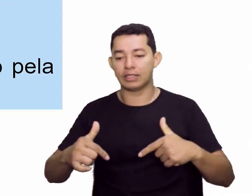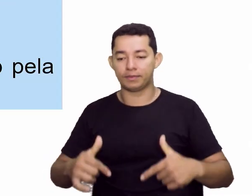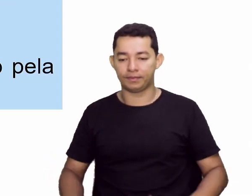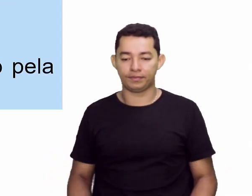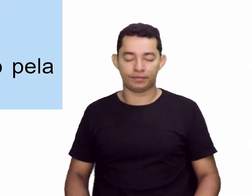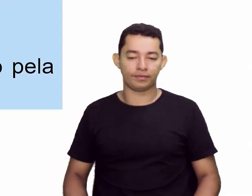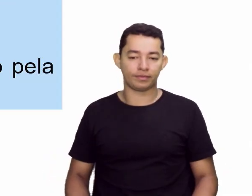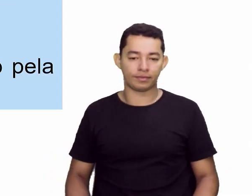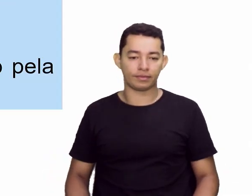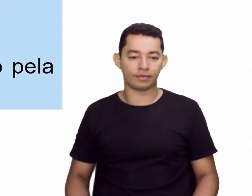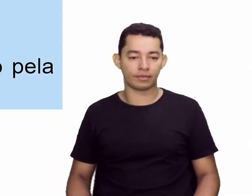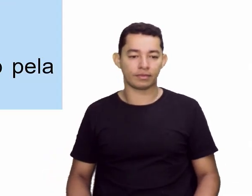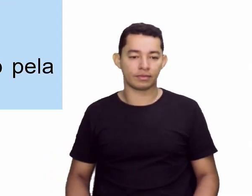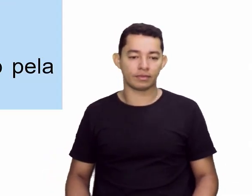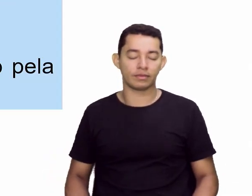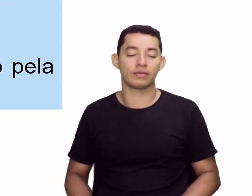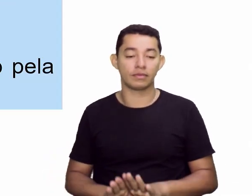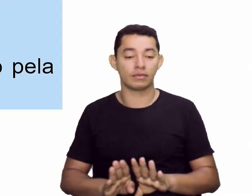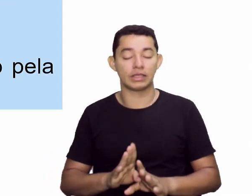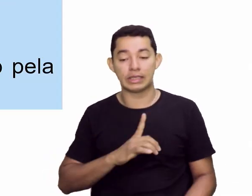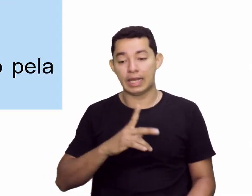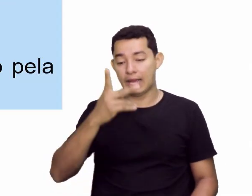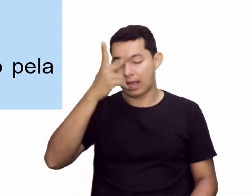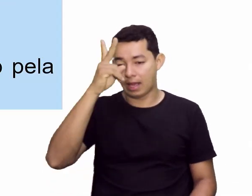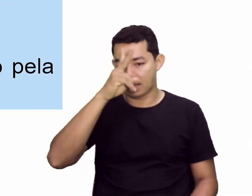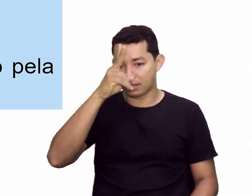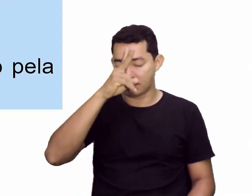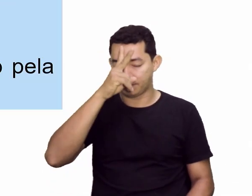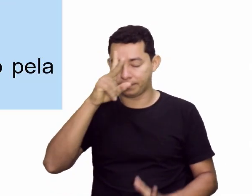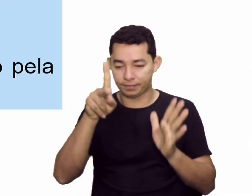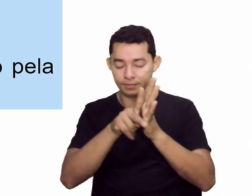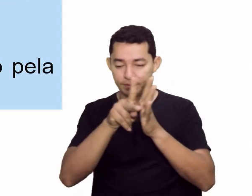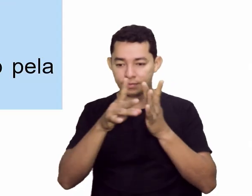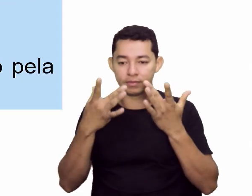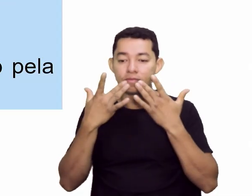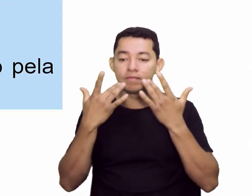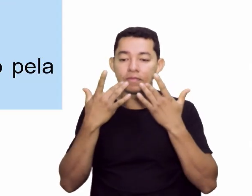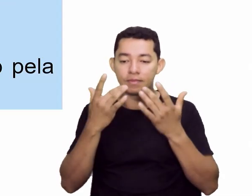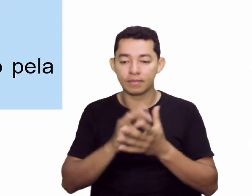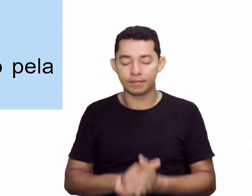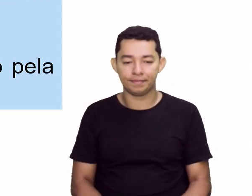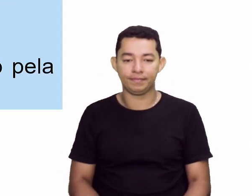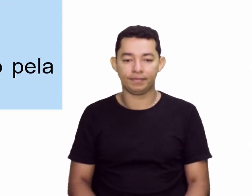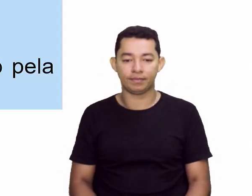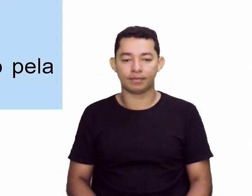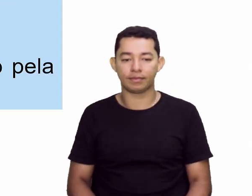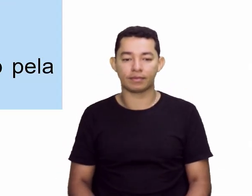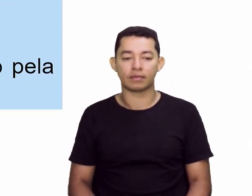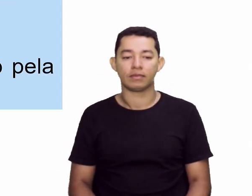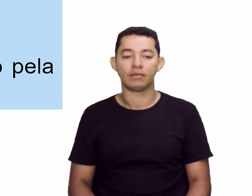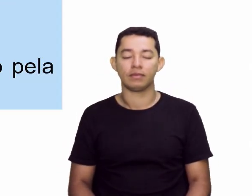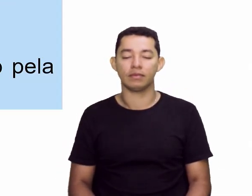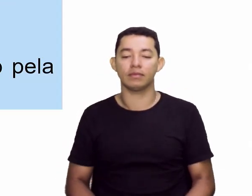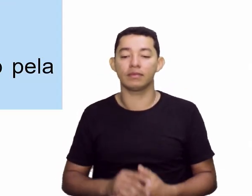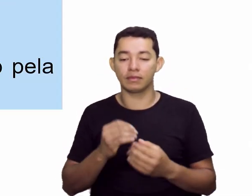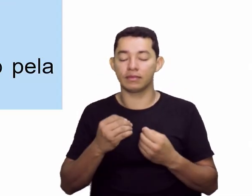peça teatral é a história. É, pois, uma composição